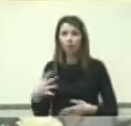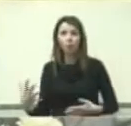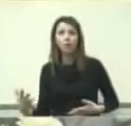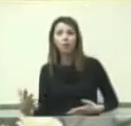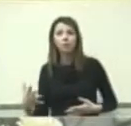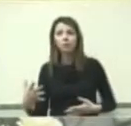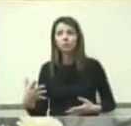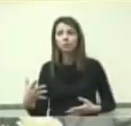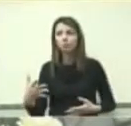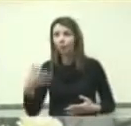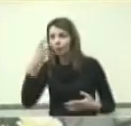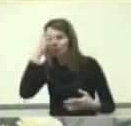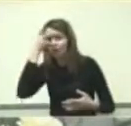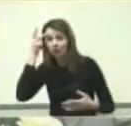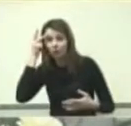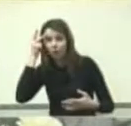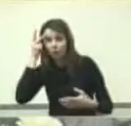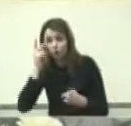gritando